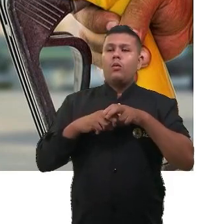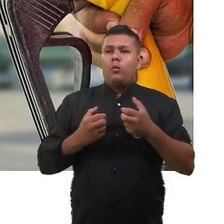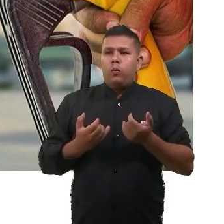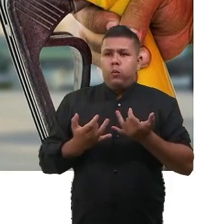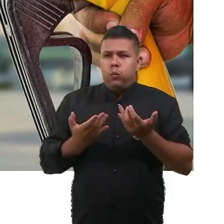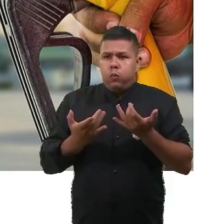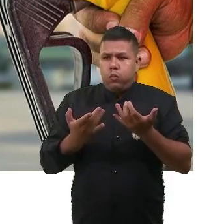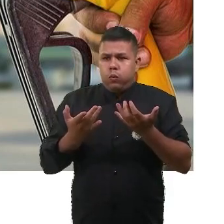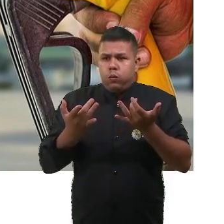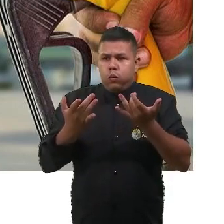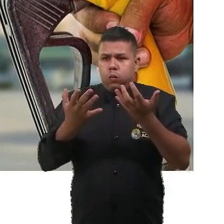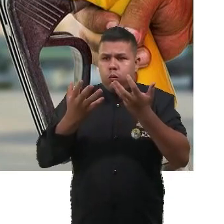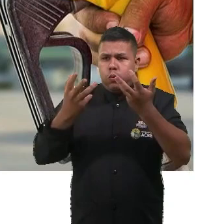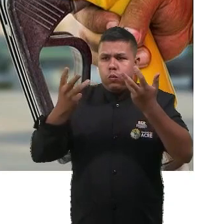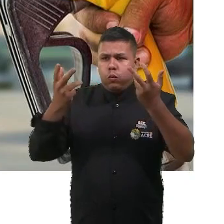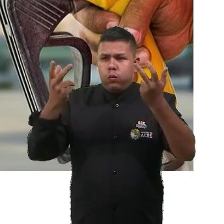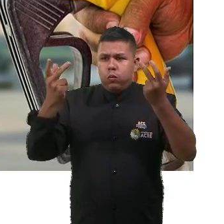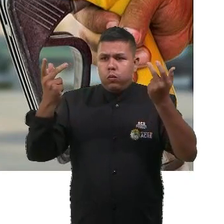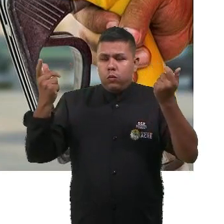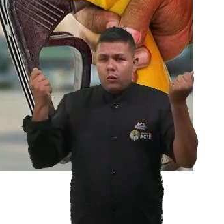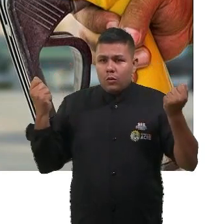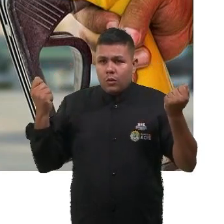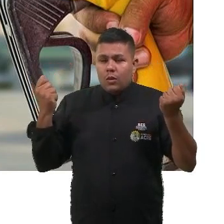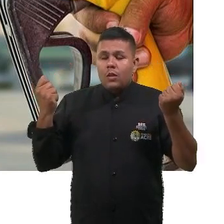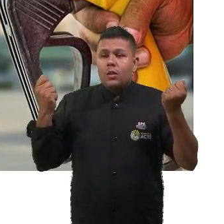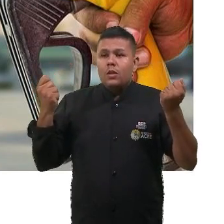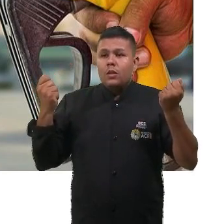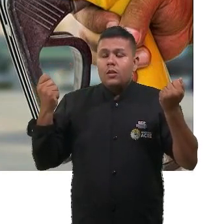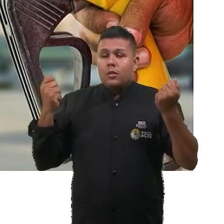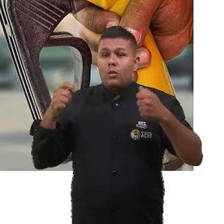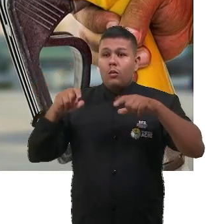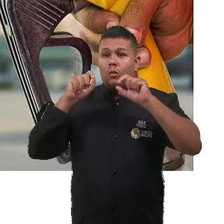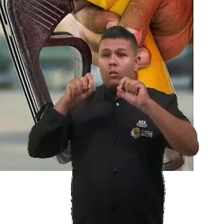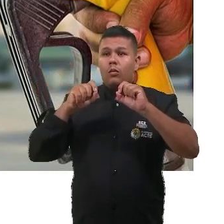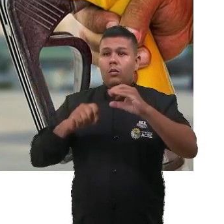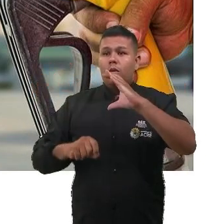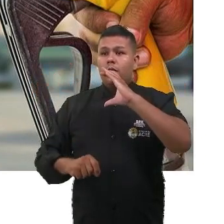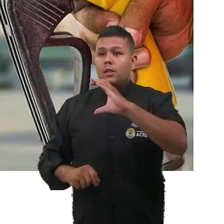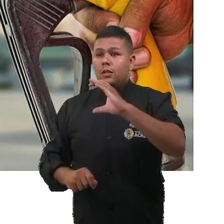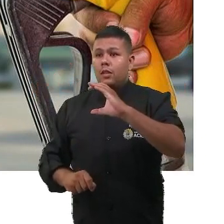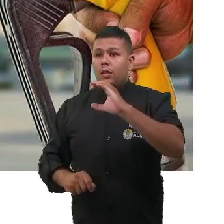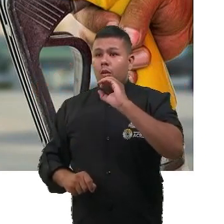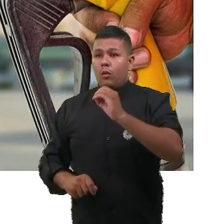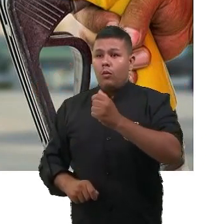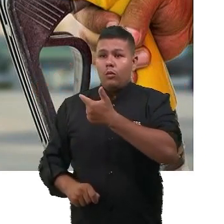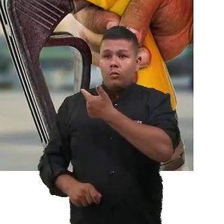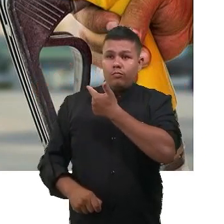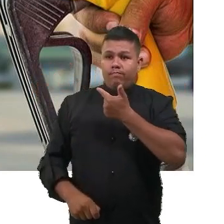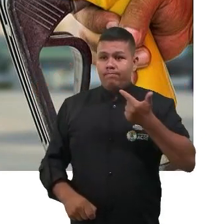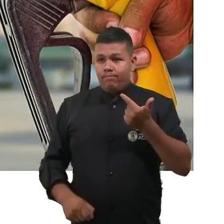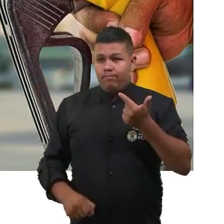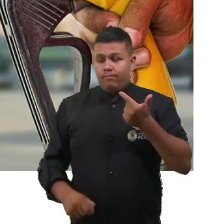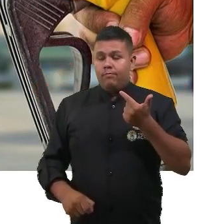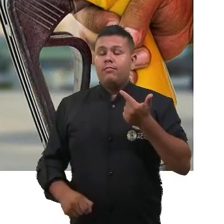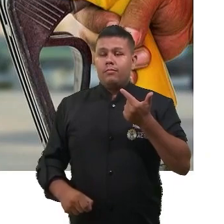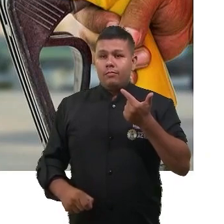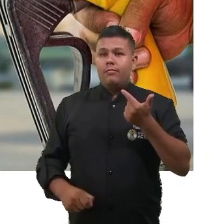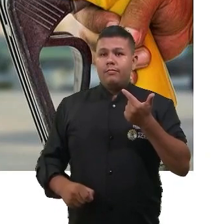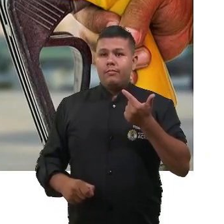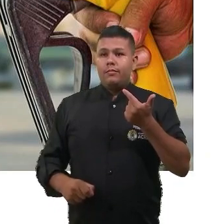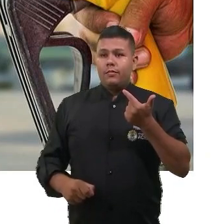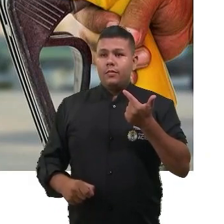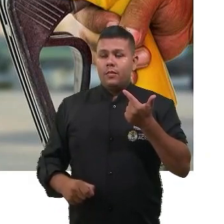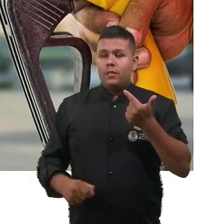desse combustível, o maior produto que é liberado aqui é o CO2, é o gás carbônico. Daí, esse